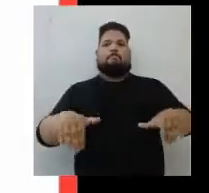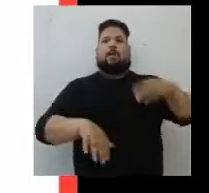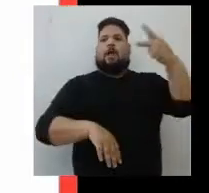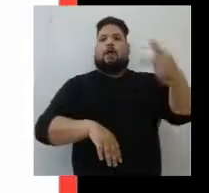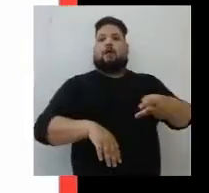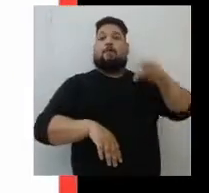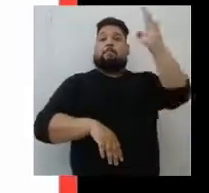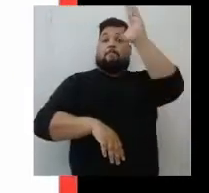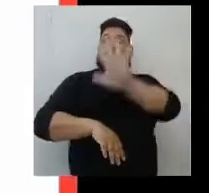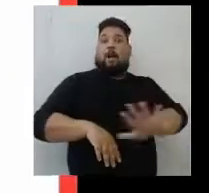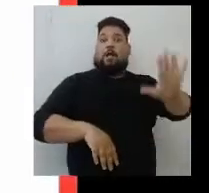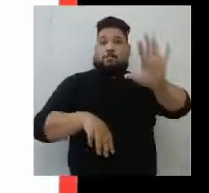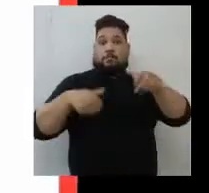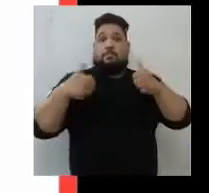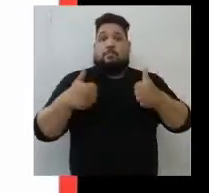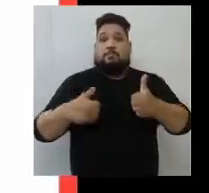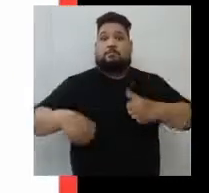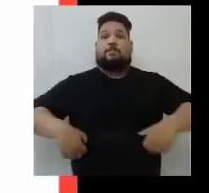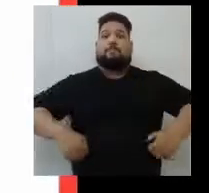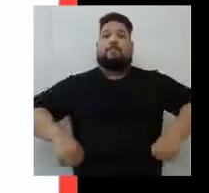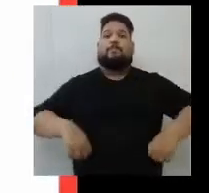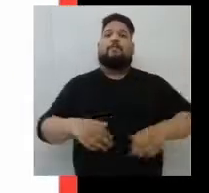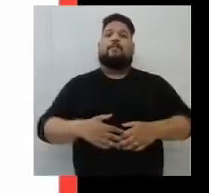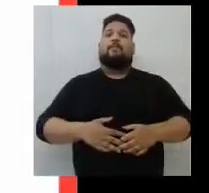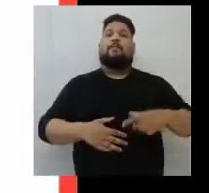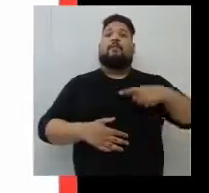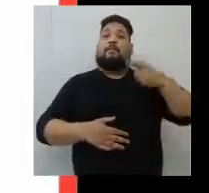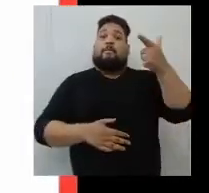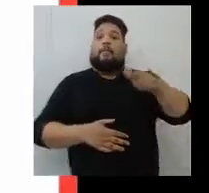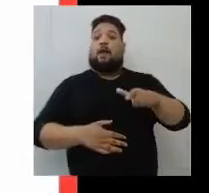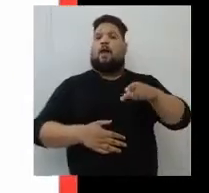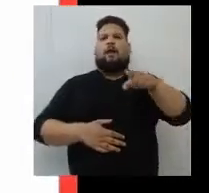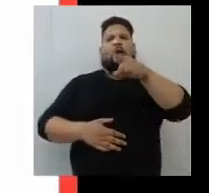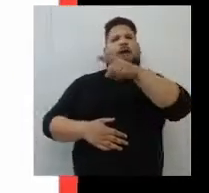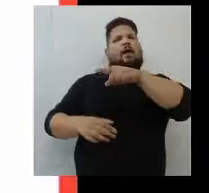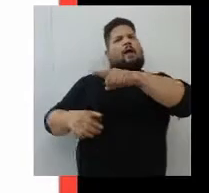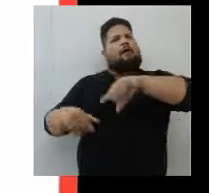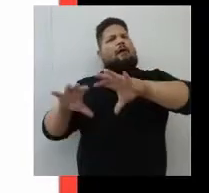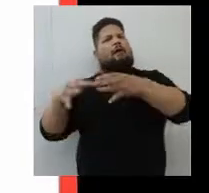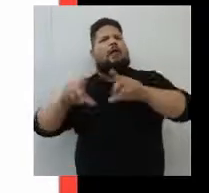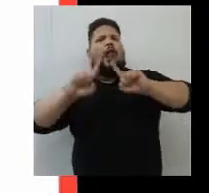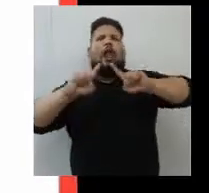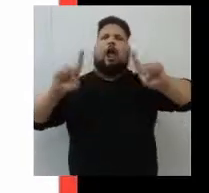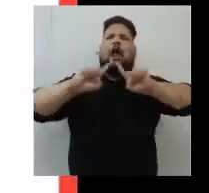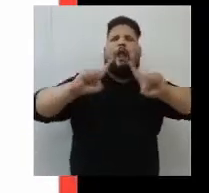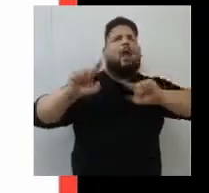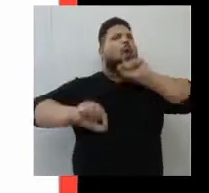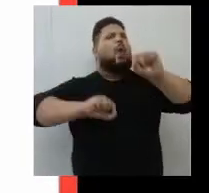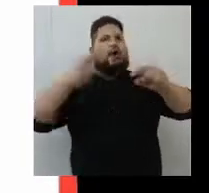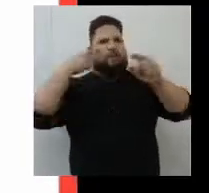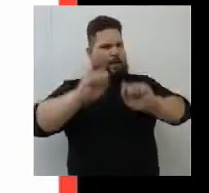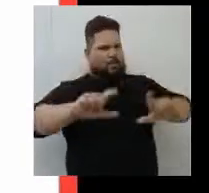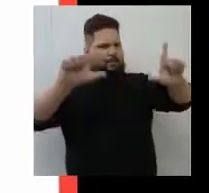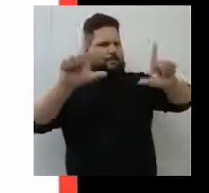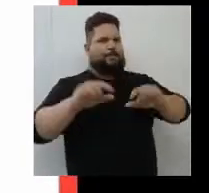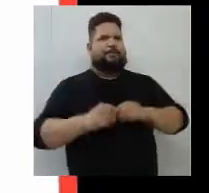bem? Então, outras questões. O que é que esses caras tanto reclamavam, Pimpão? Corta para o slide.